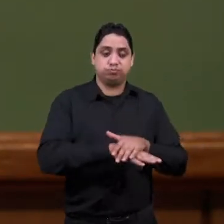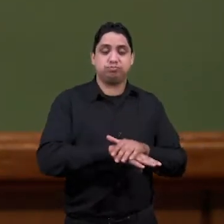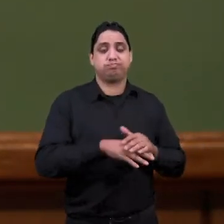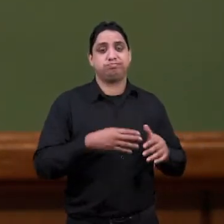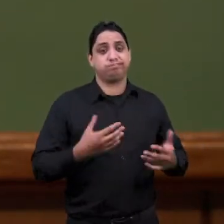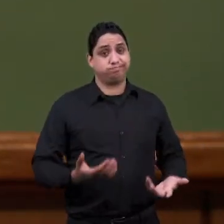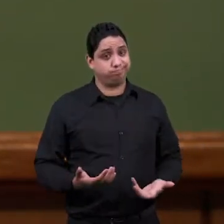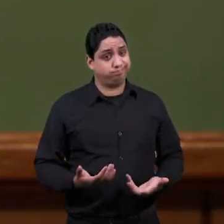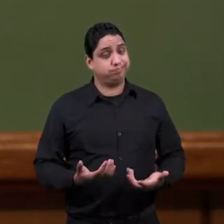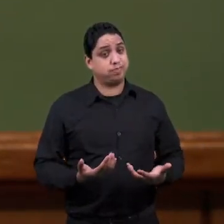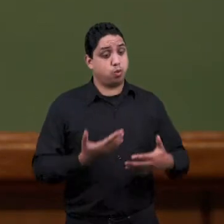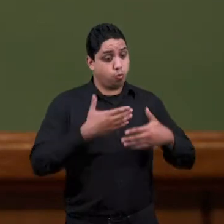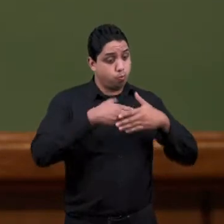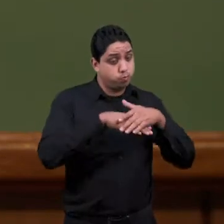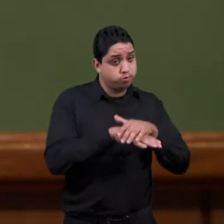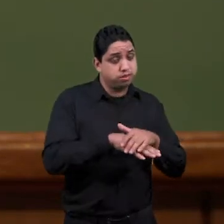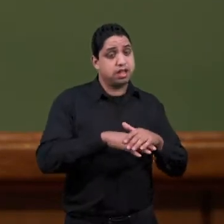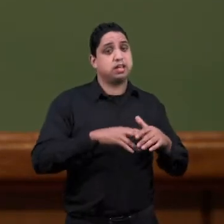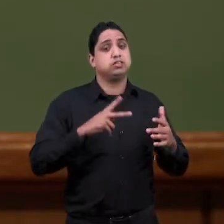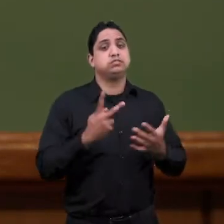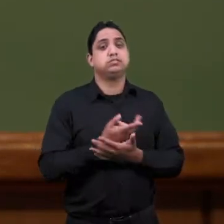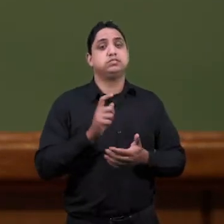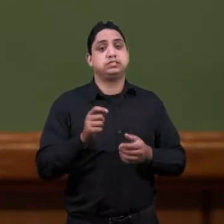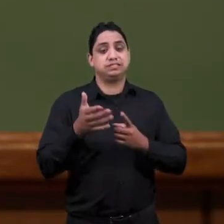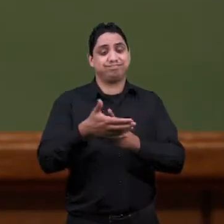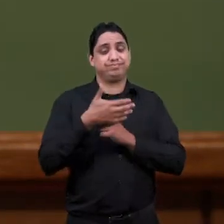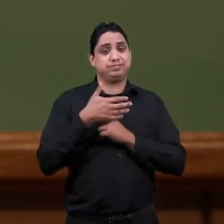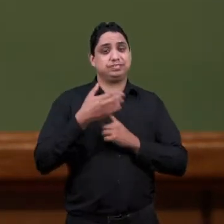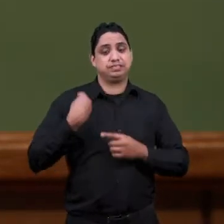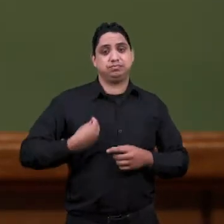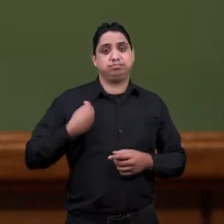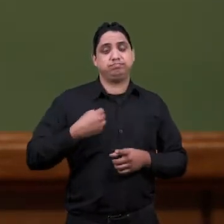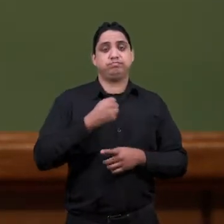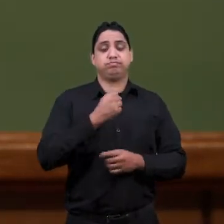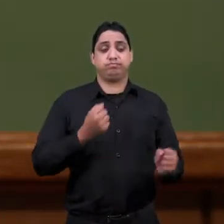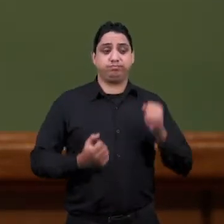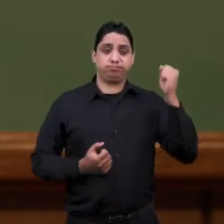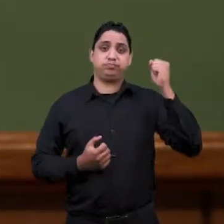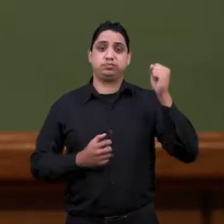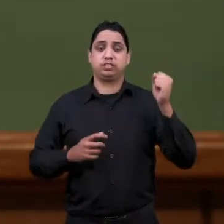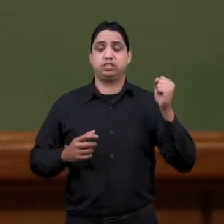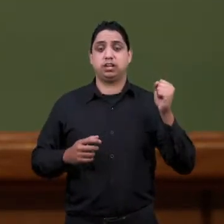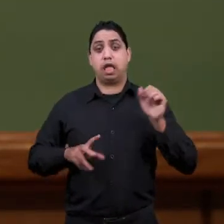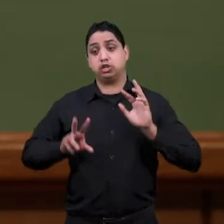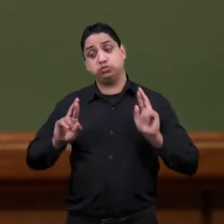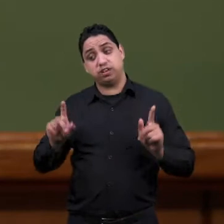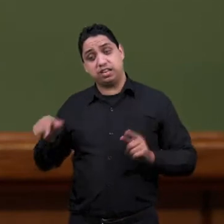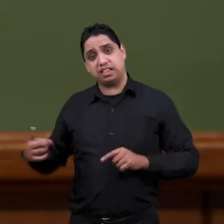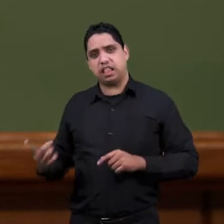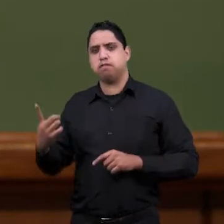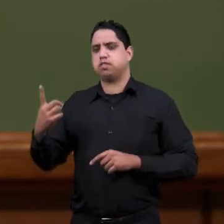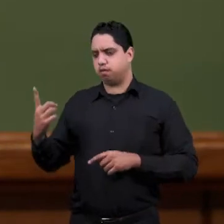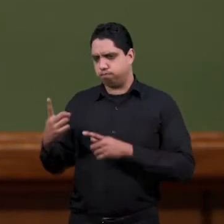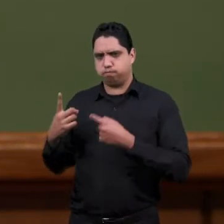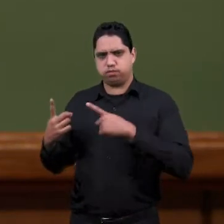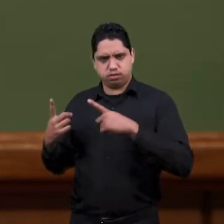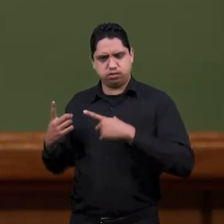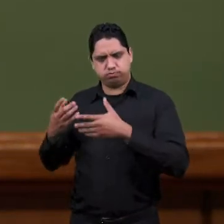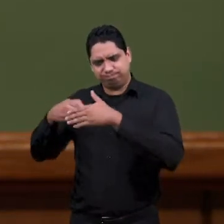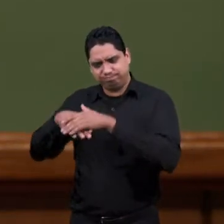erro. E humildade ao poupar a vida de Saul foi o que aconteceu com Davi. Davi teve